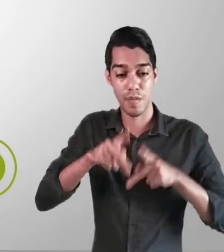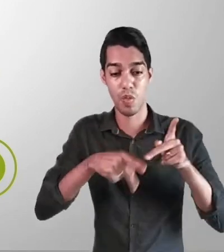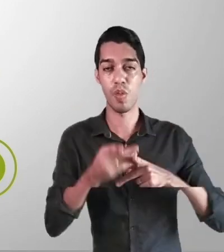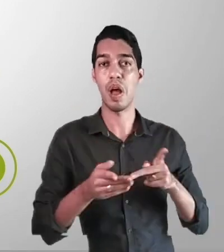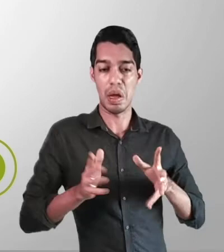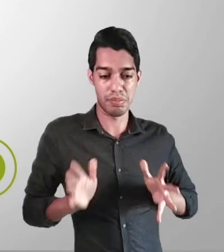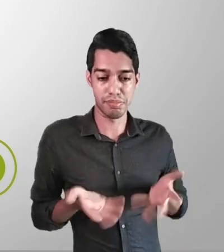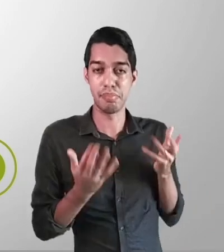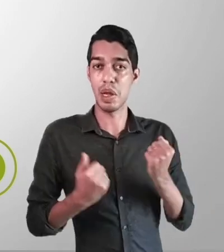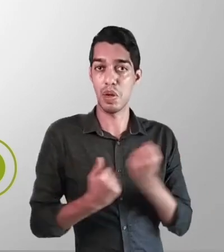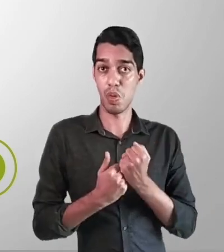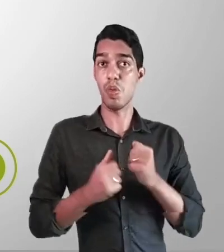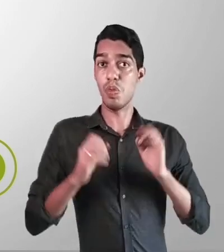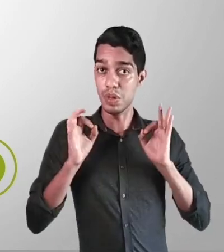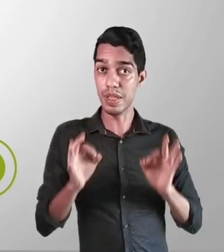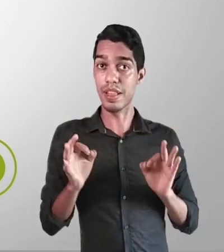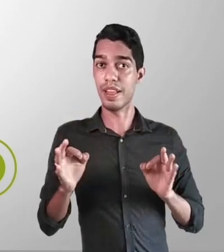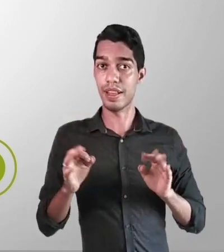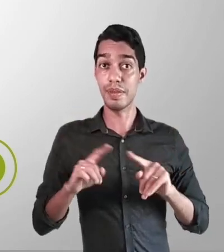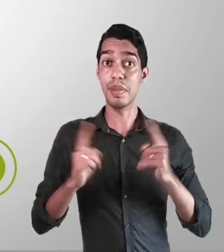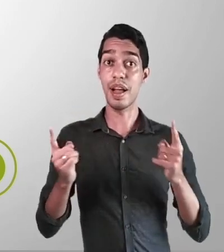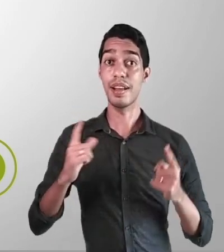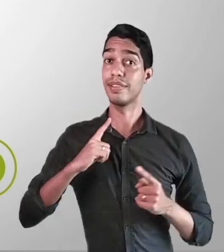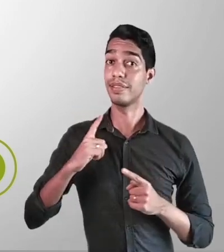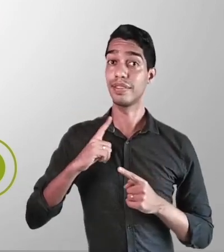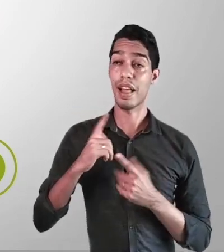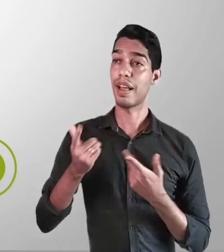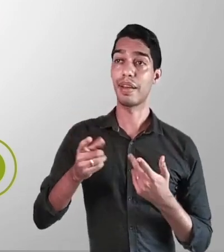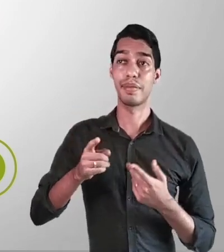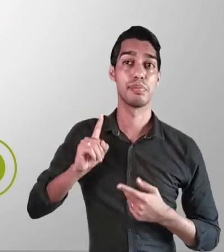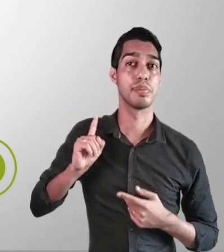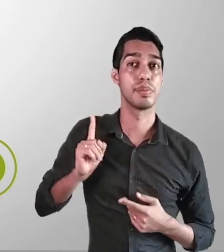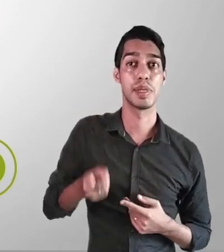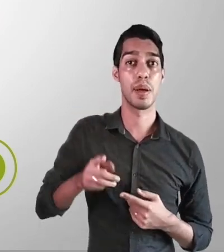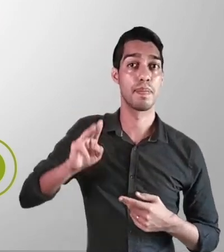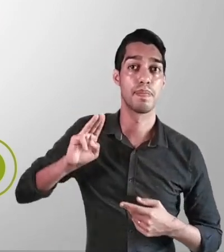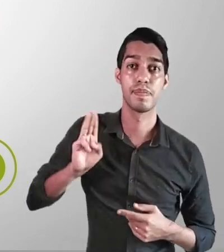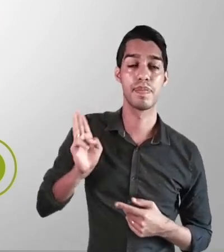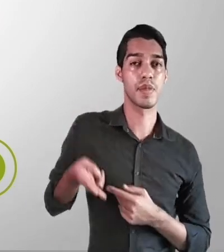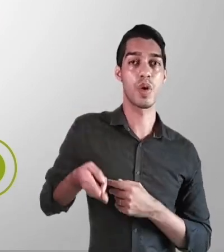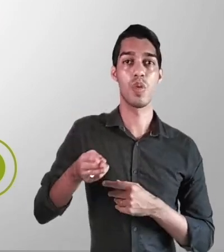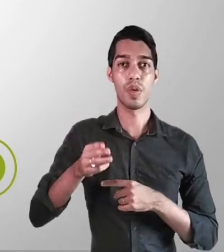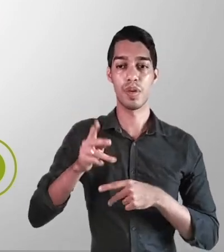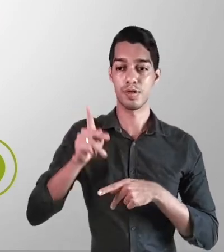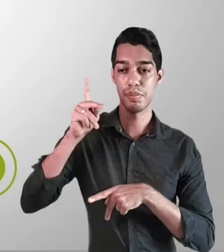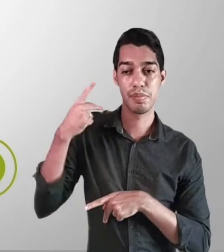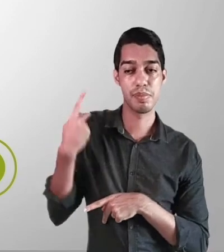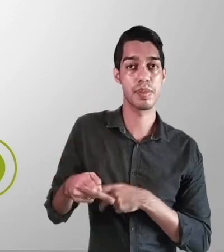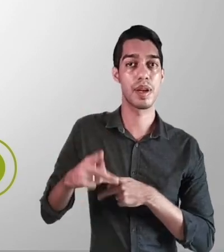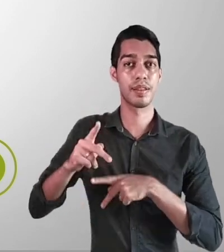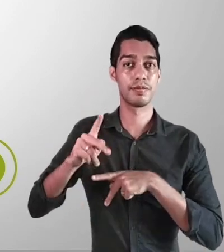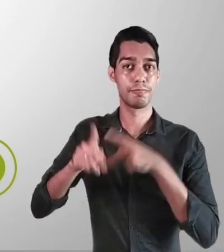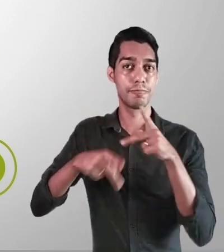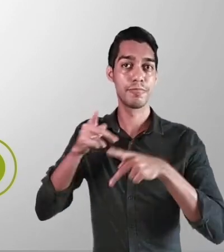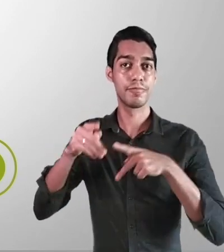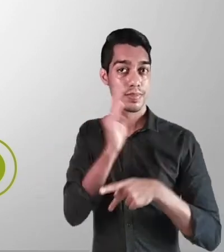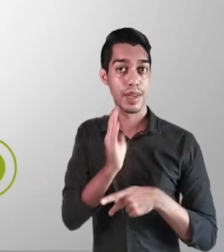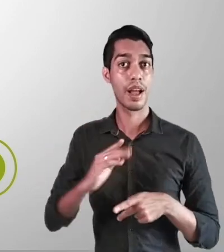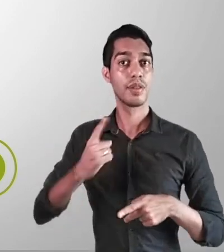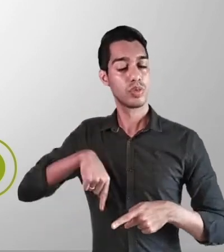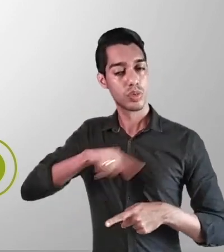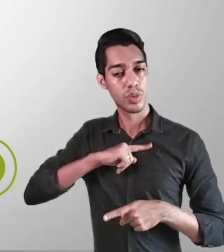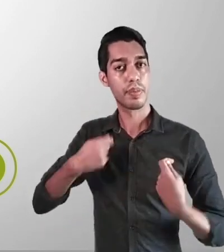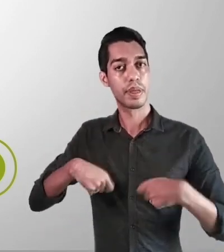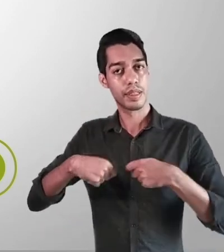vejam que nós temos dezenas de milhões de brasileiros em que a gente precisa colocar o aspecto, precisamos nos desafiar